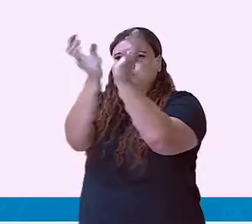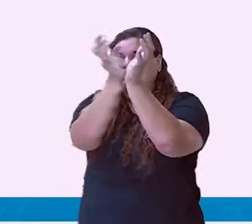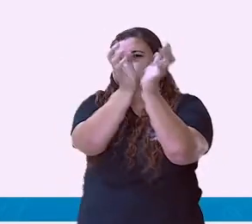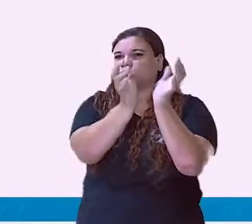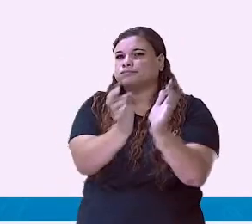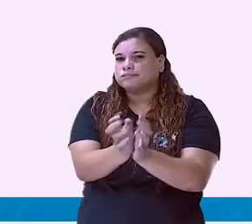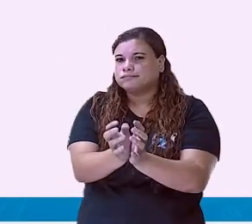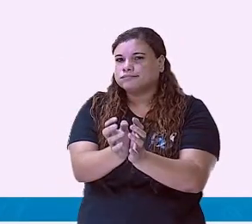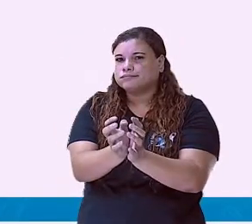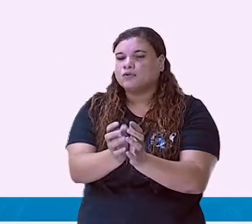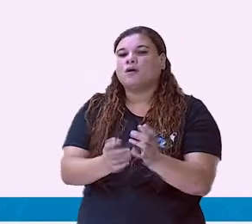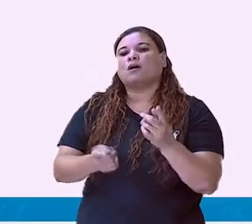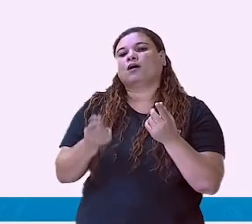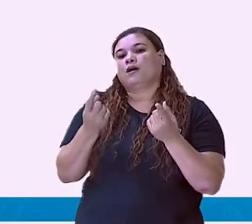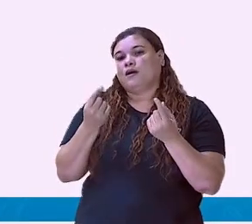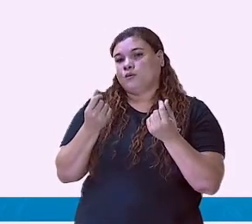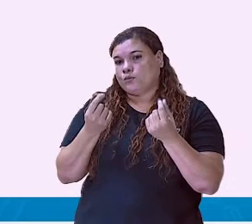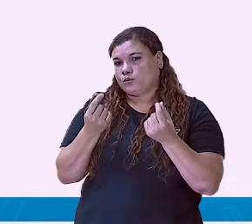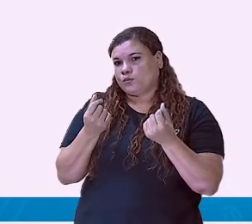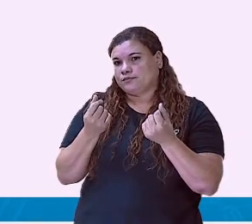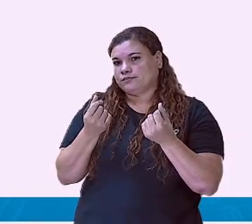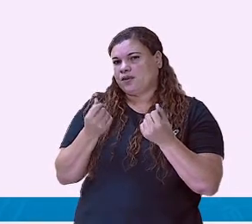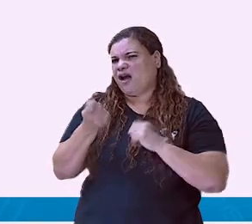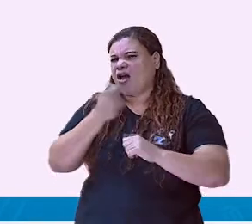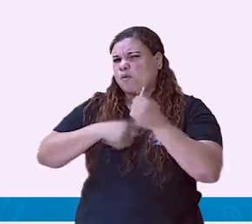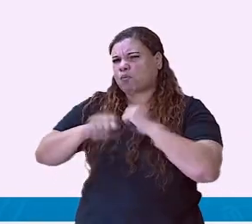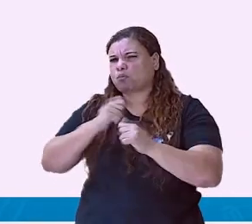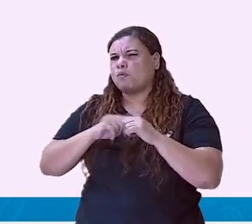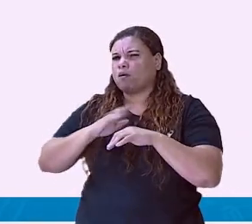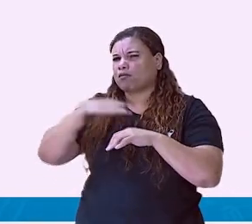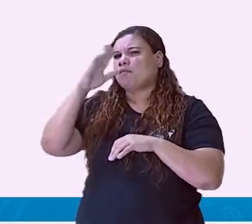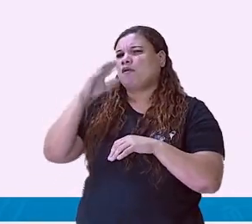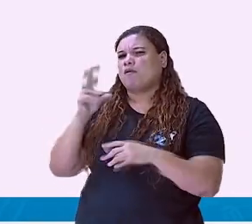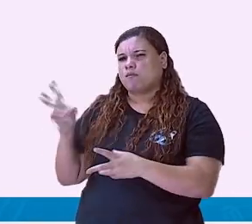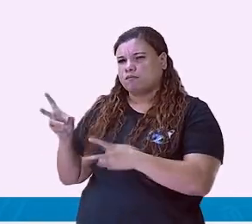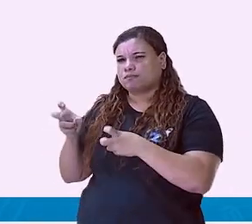gente conhecer sobre isso aqui, tá?